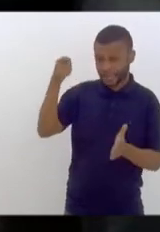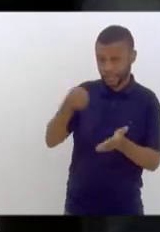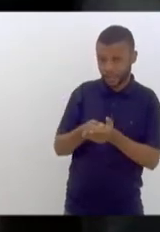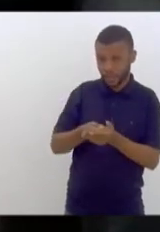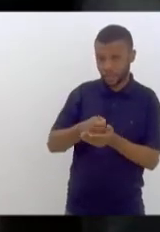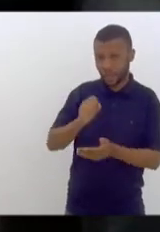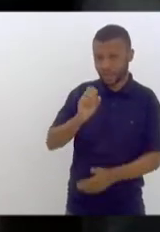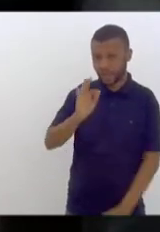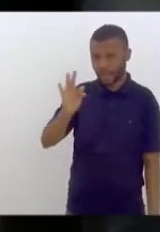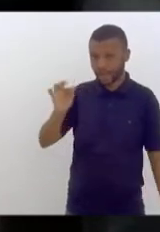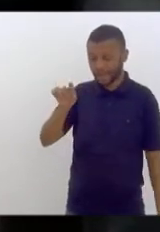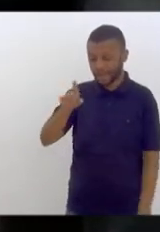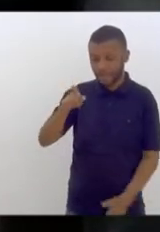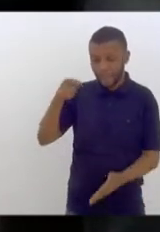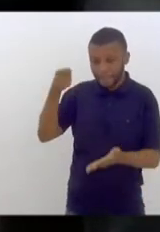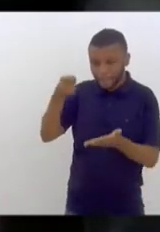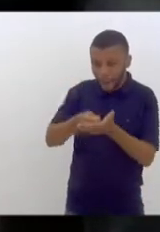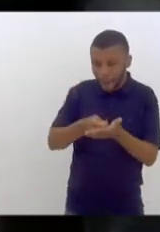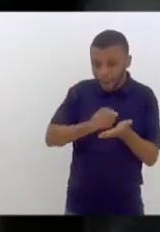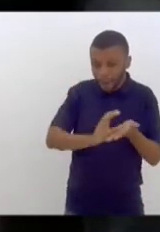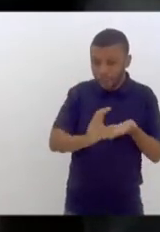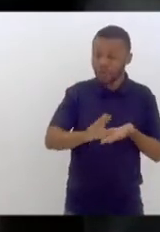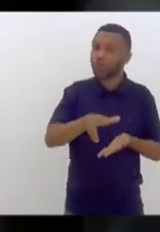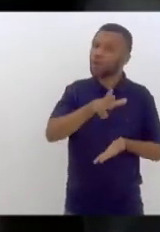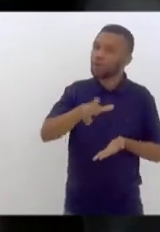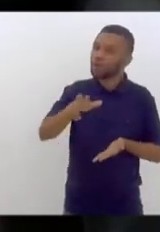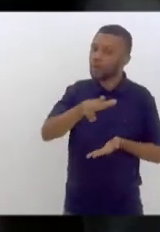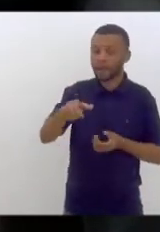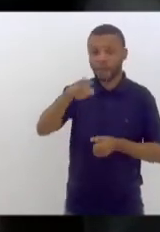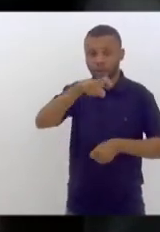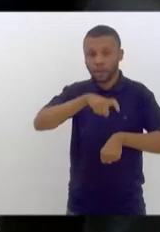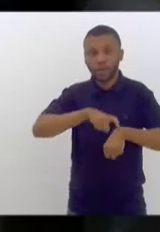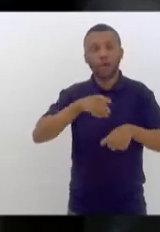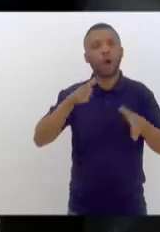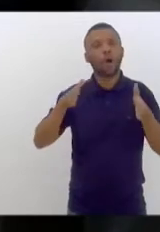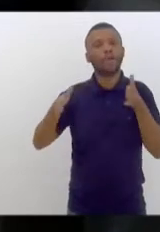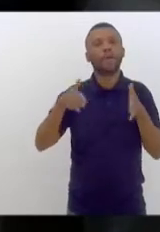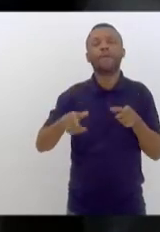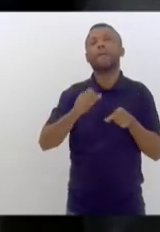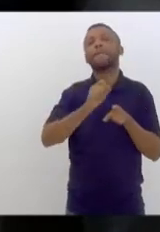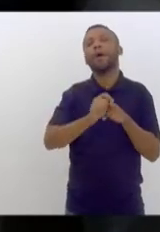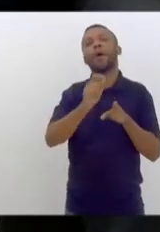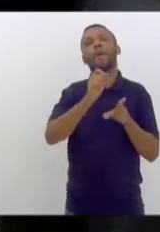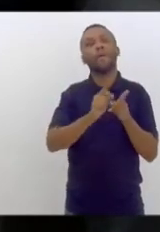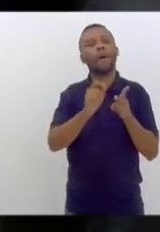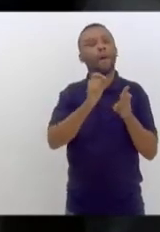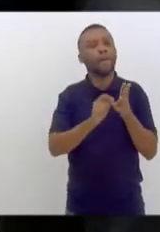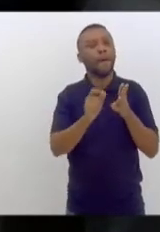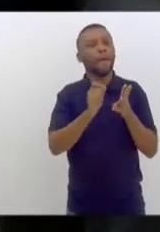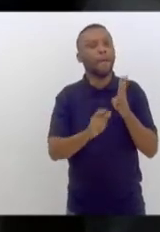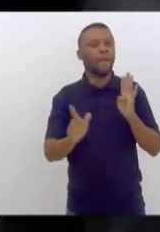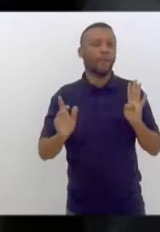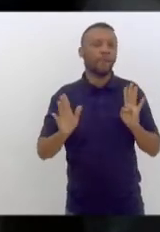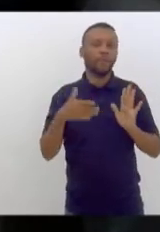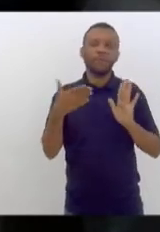só. Isso terá que ser dividido ao longo do tempo. Nossa proposta é